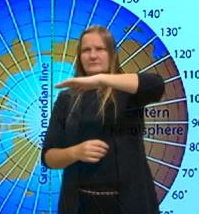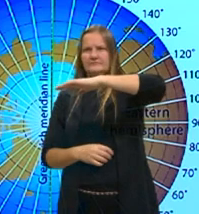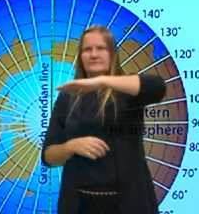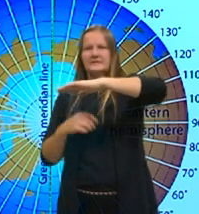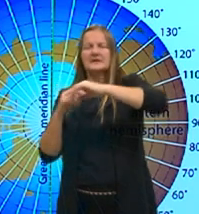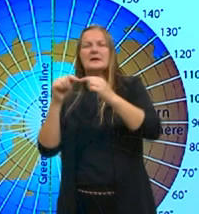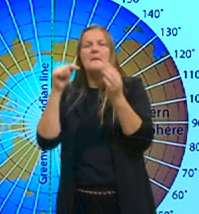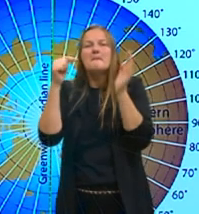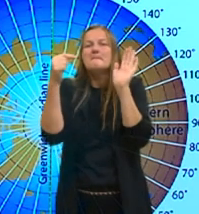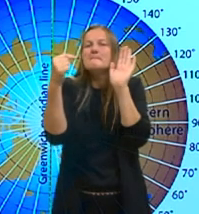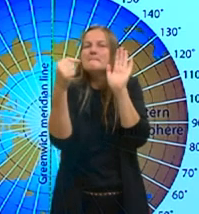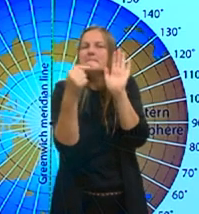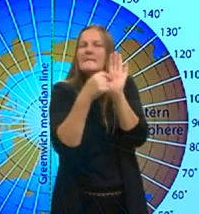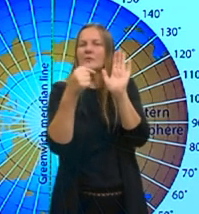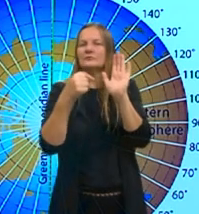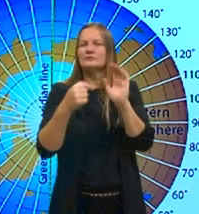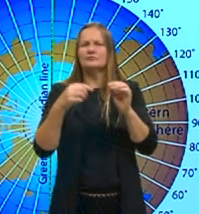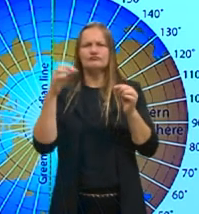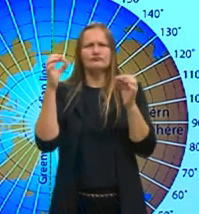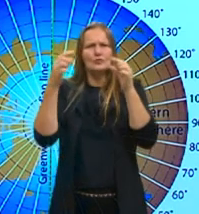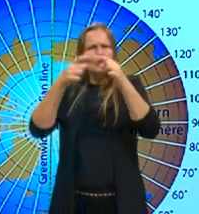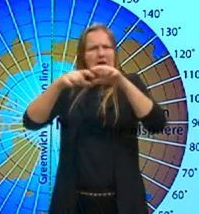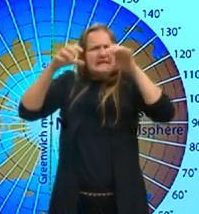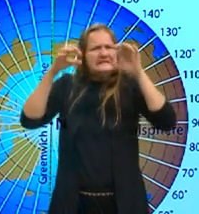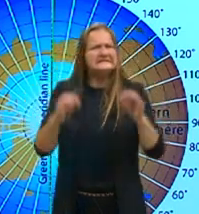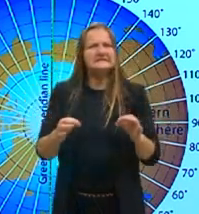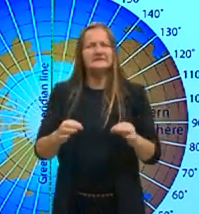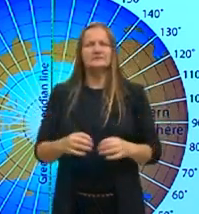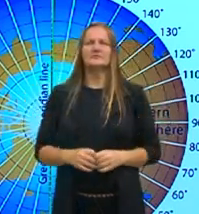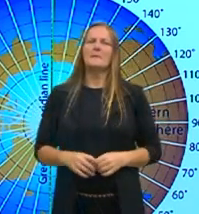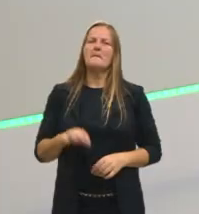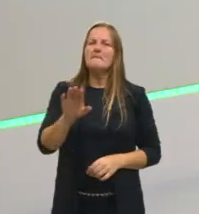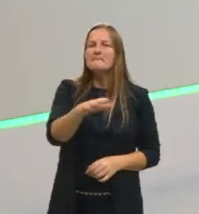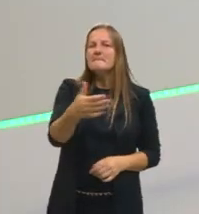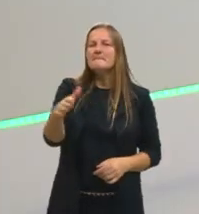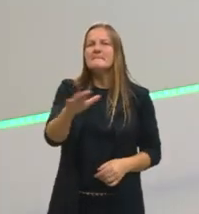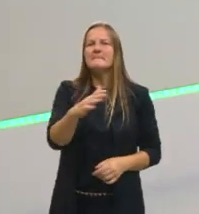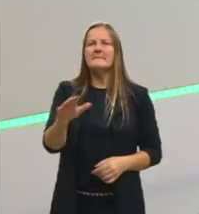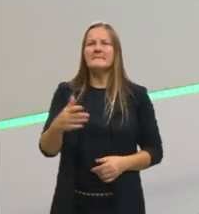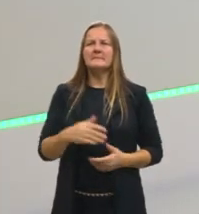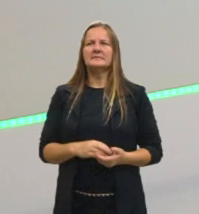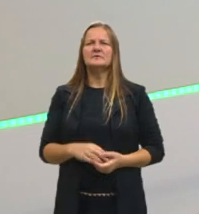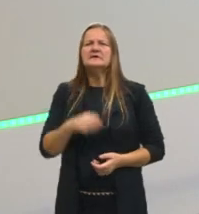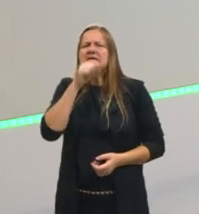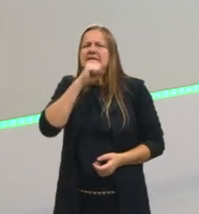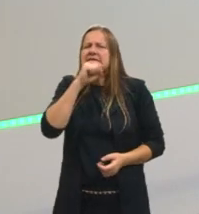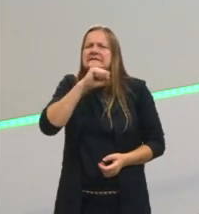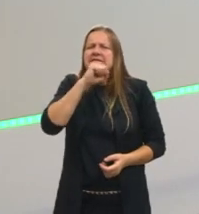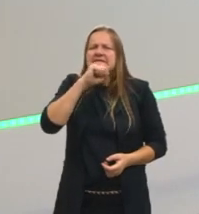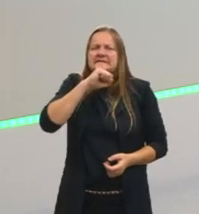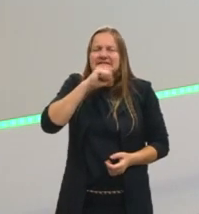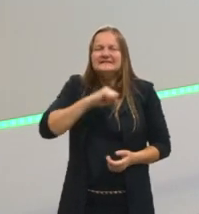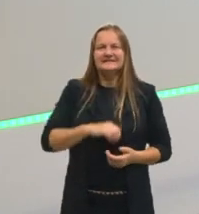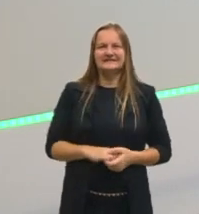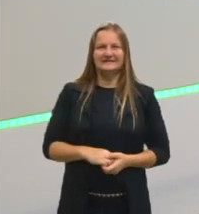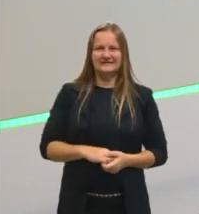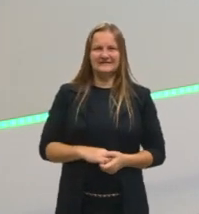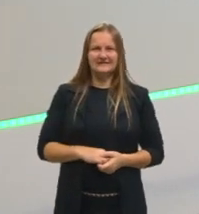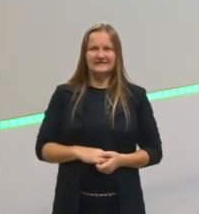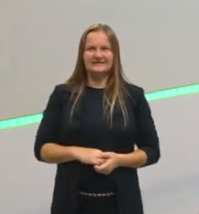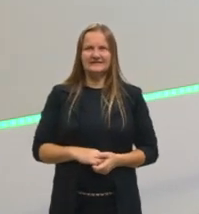um pontinho exato que nós temos no planeta seria mais ou menos como a gente fazia antigamente que era